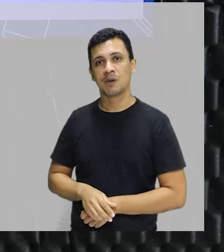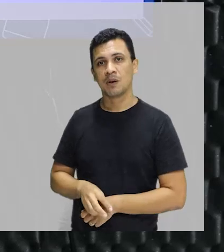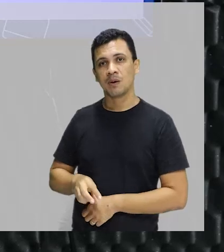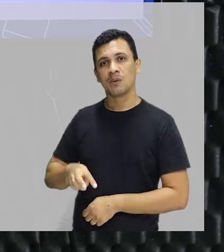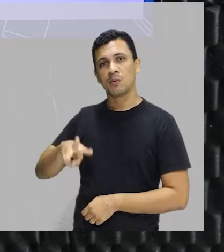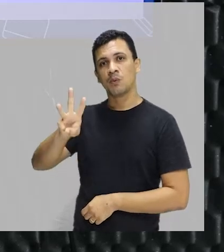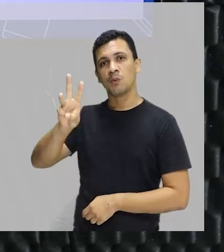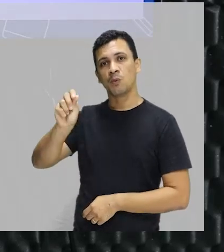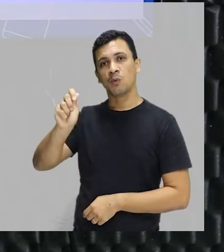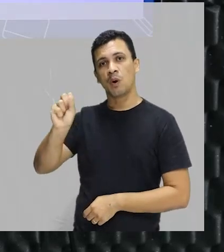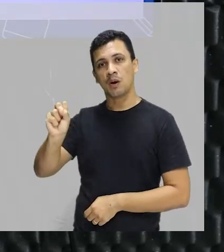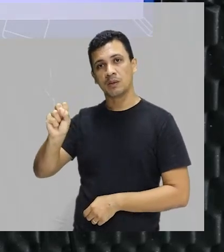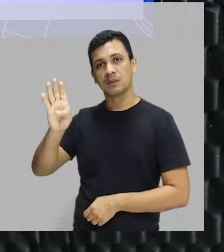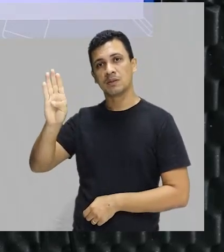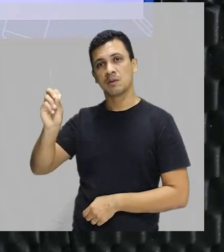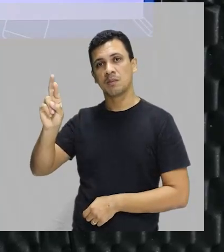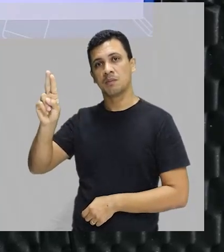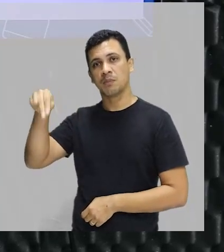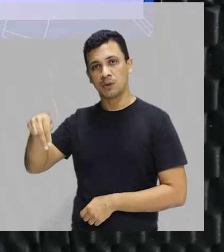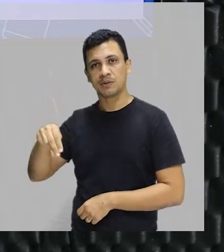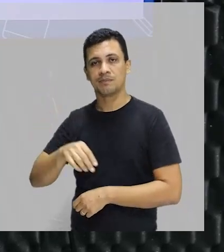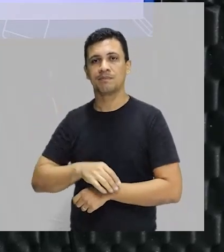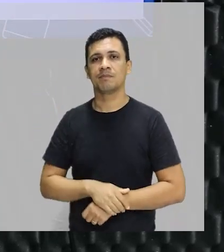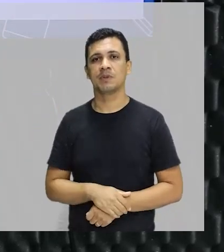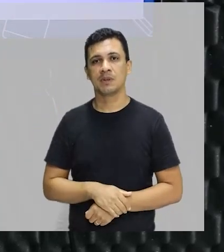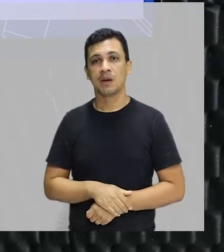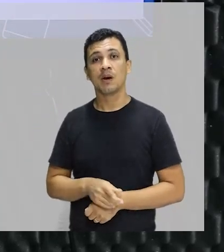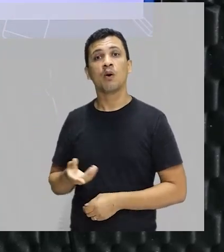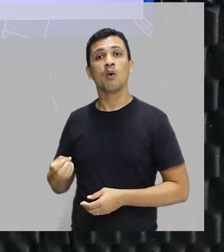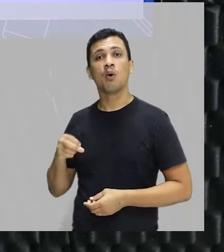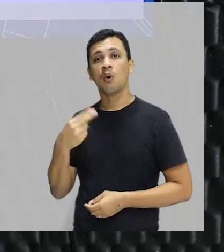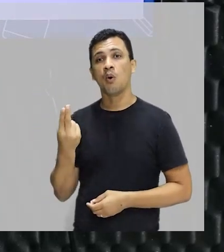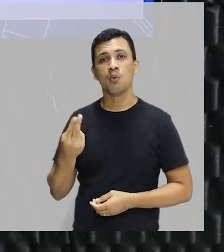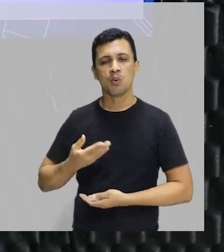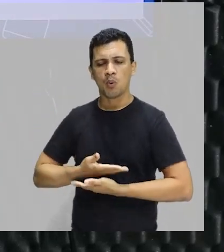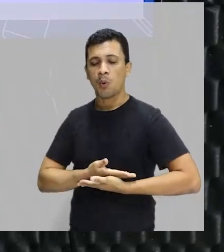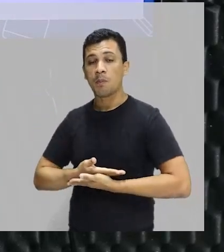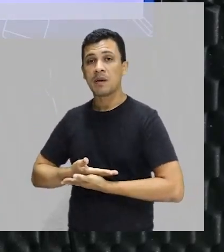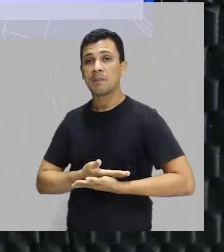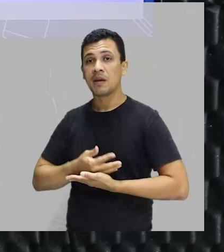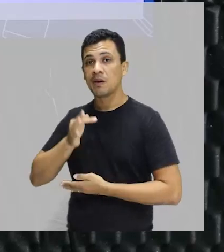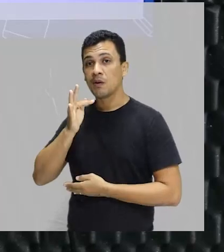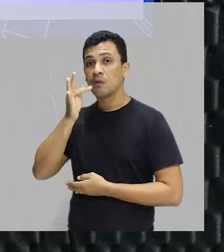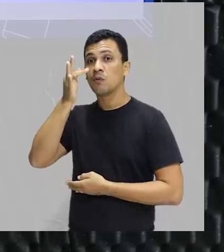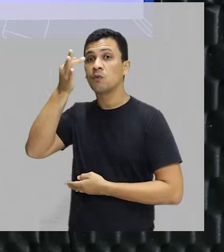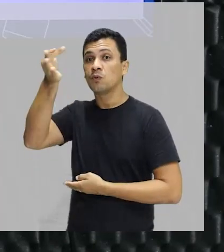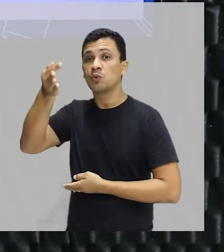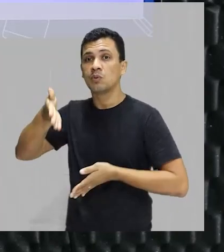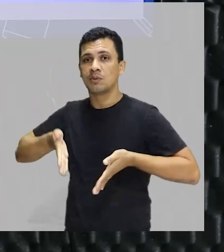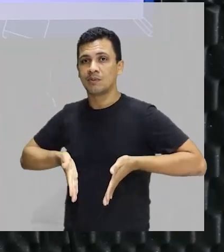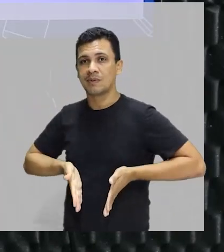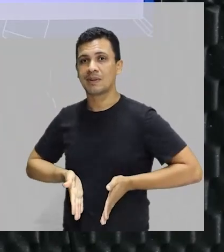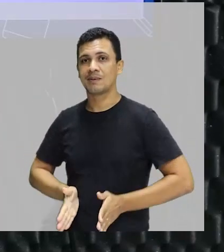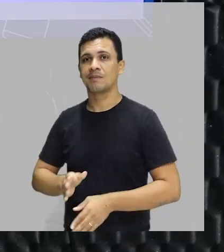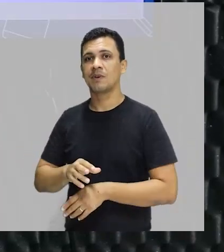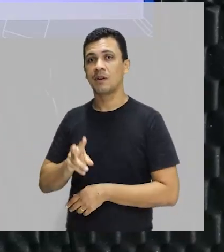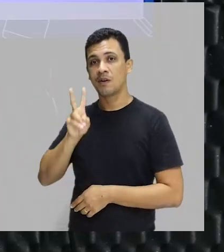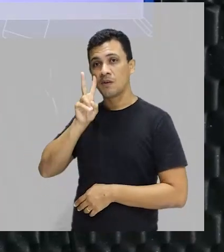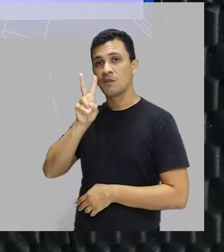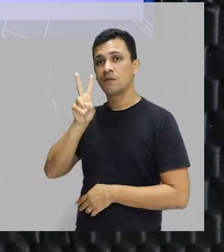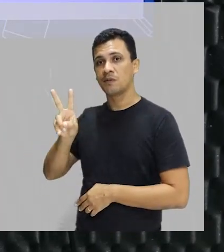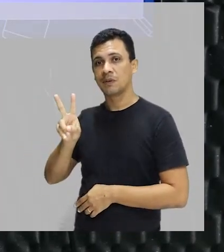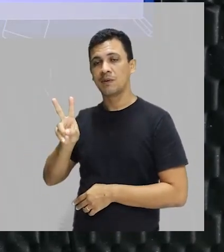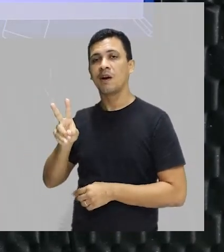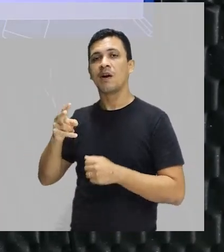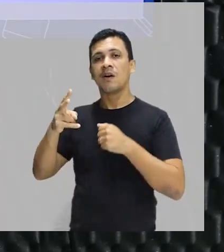algum lugar, tá? The baby will be born. O bebê nascerá. Então, sempre que você vê essa combinação do verbo